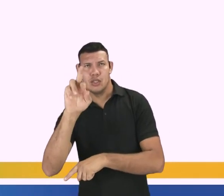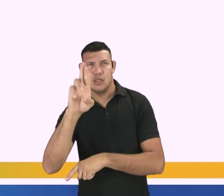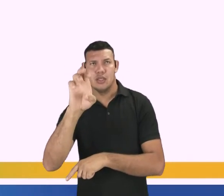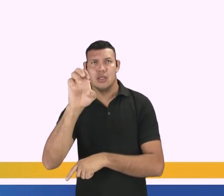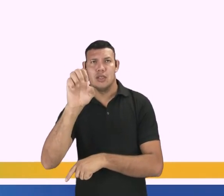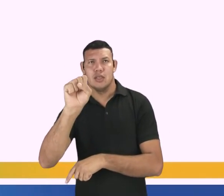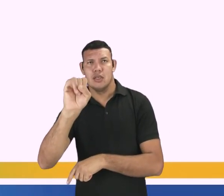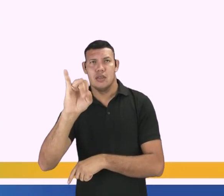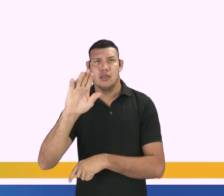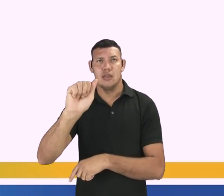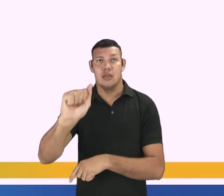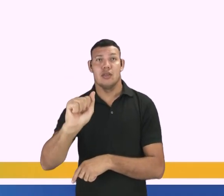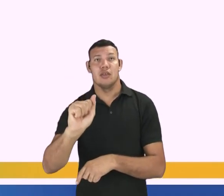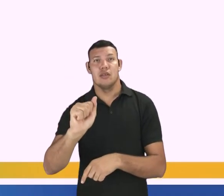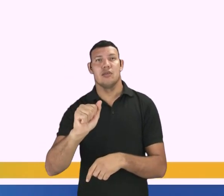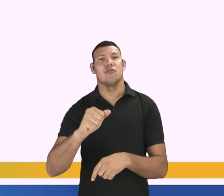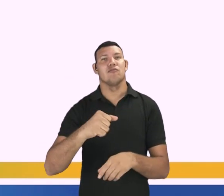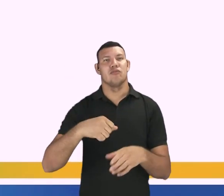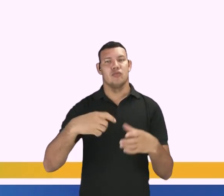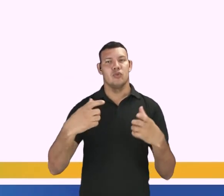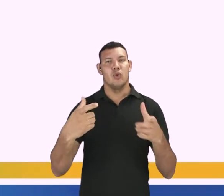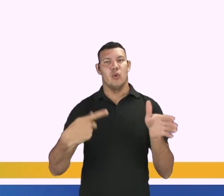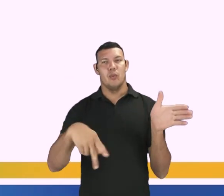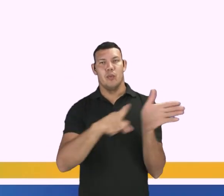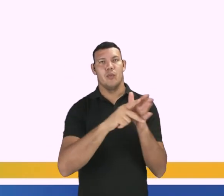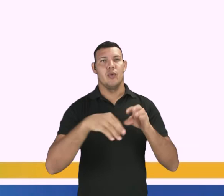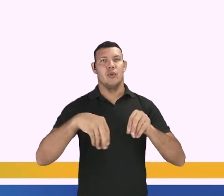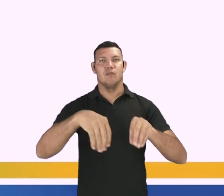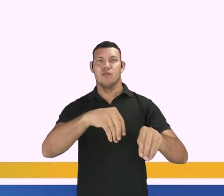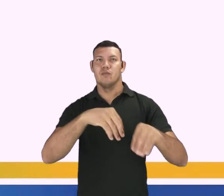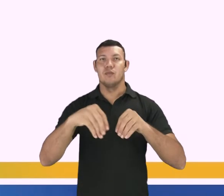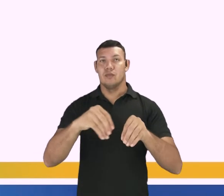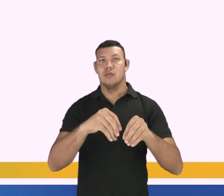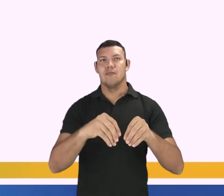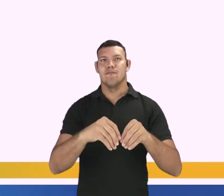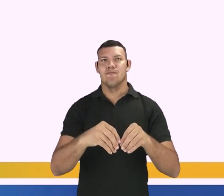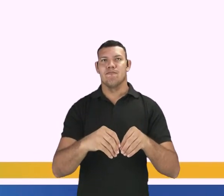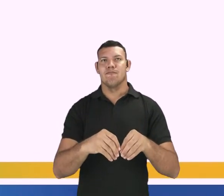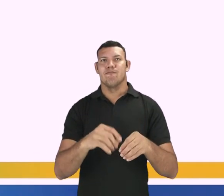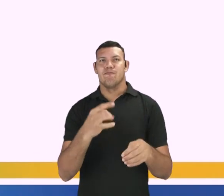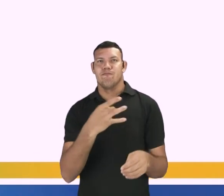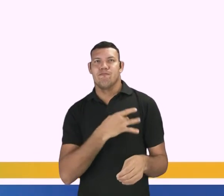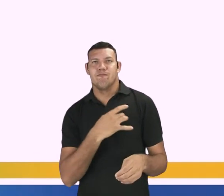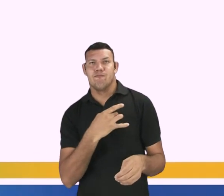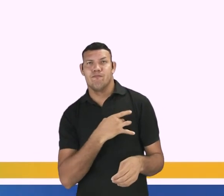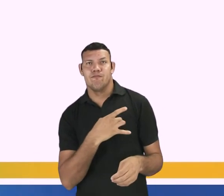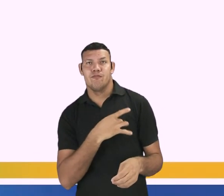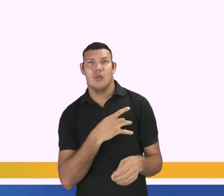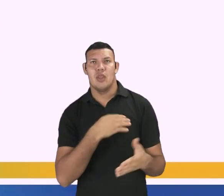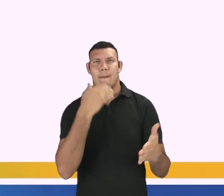da disseminação de heresias em seus territórios, a começar por Aragão em